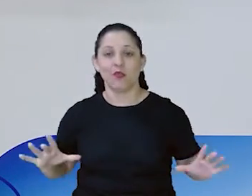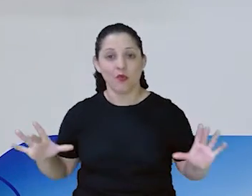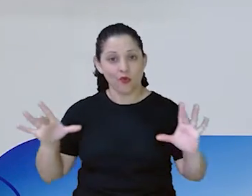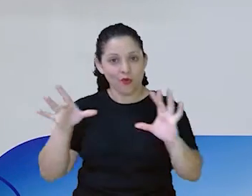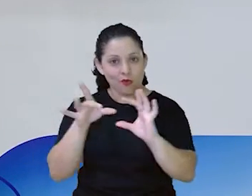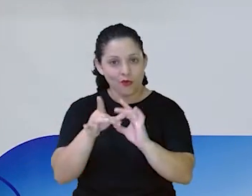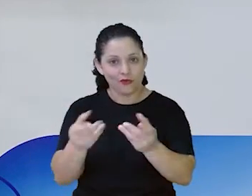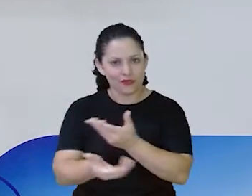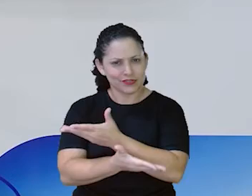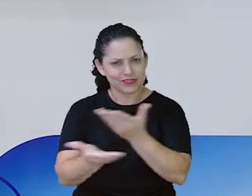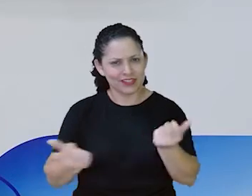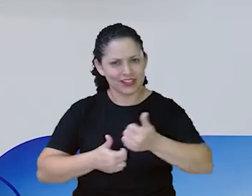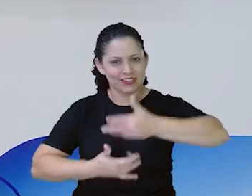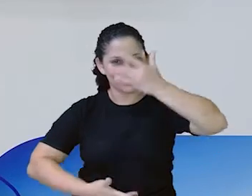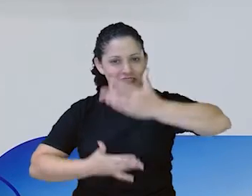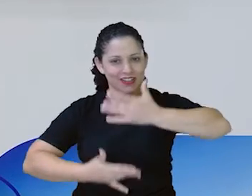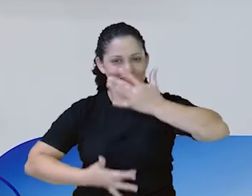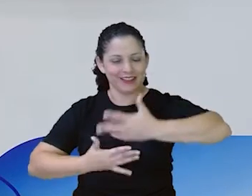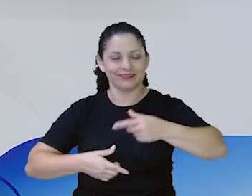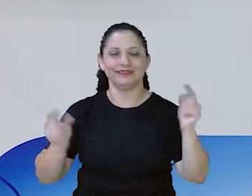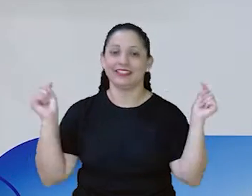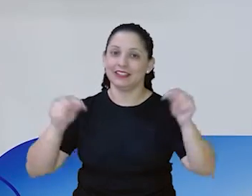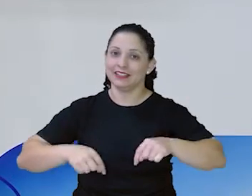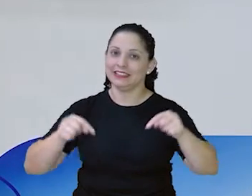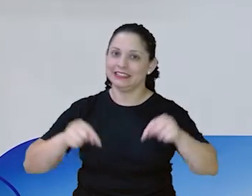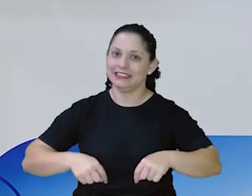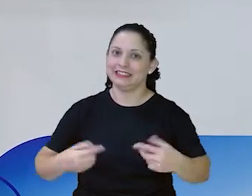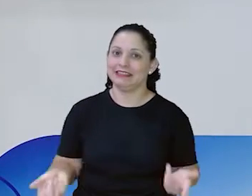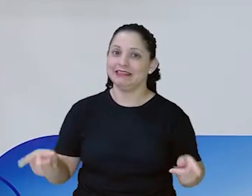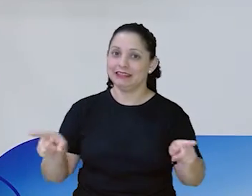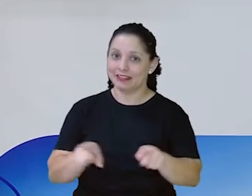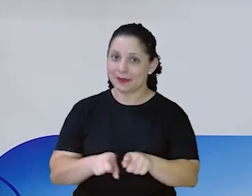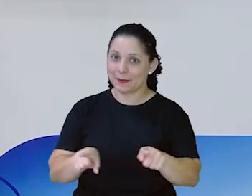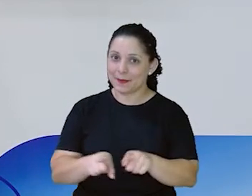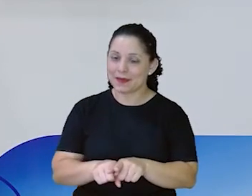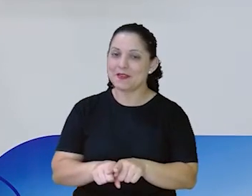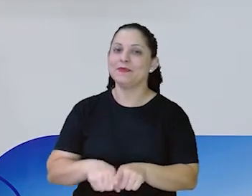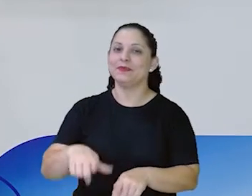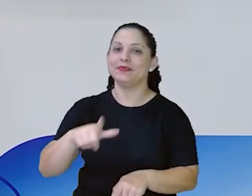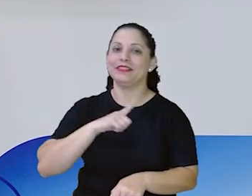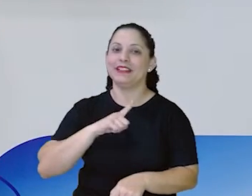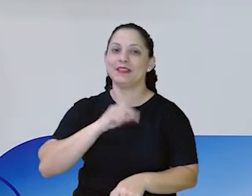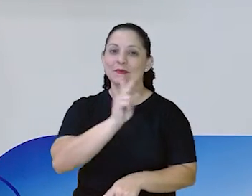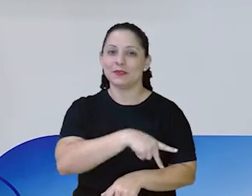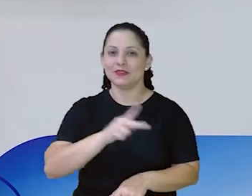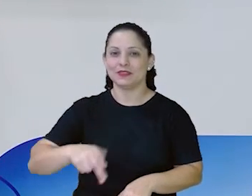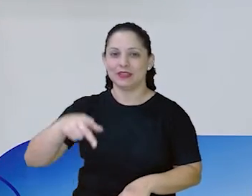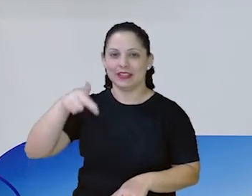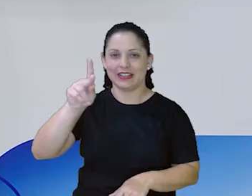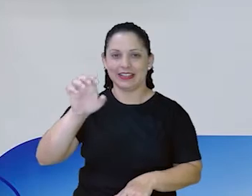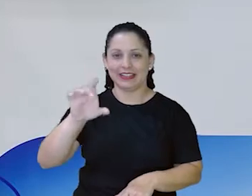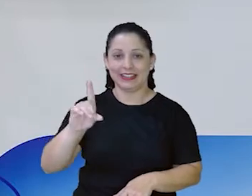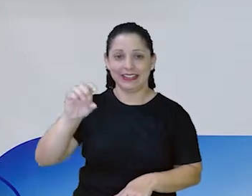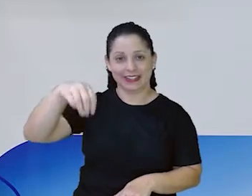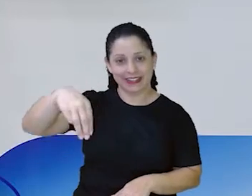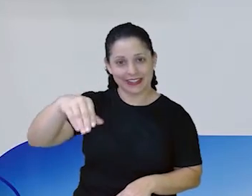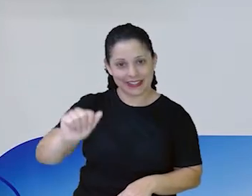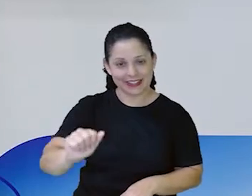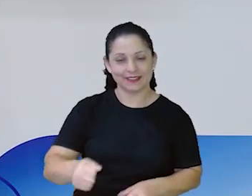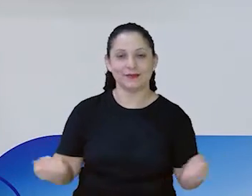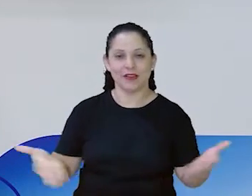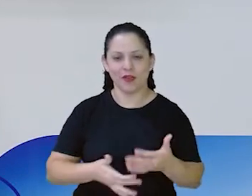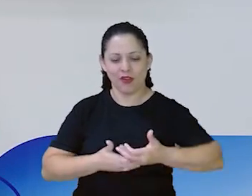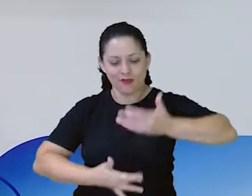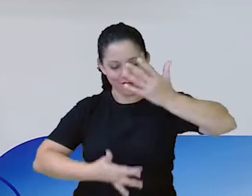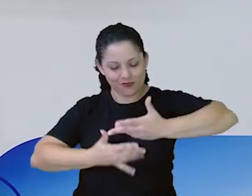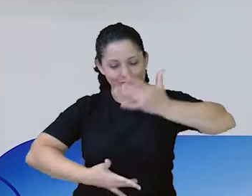você, chat, né, e aqui e mim, vamos falar com a professora Kedma, que está aqui já acompanhando as mensagens que